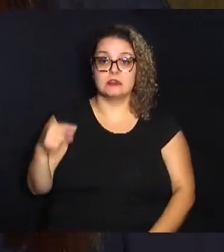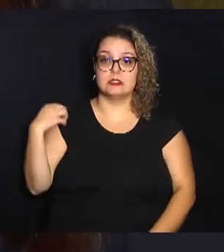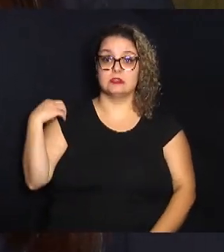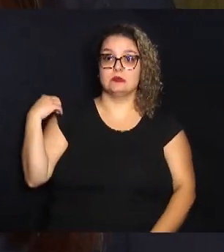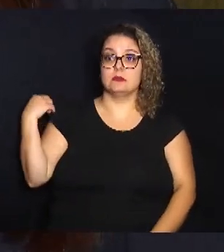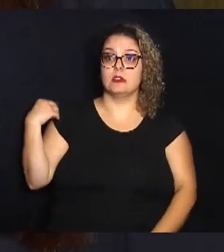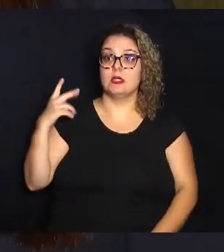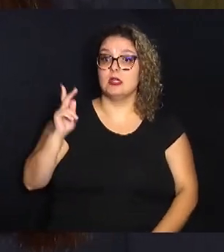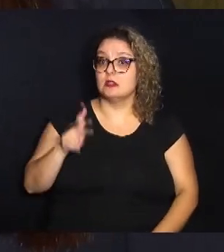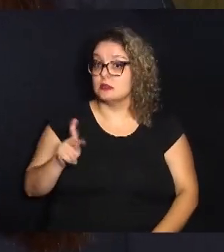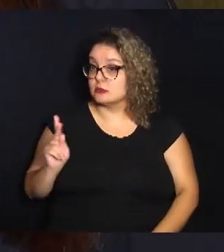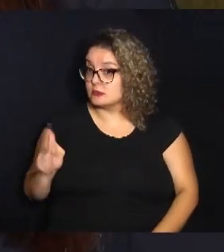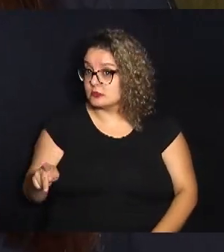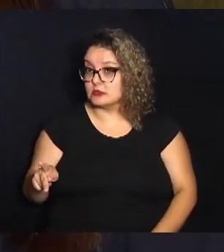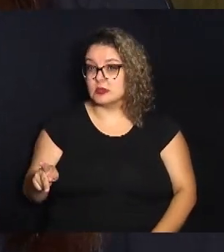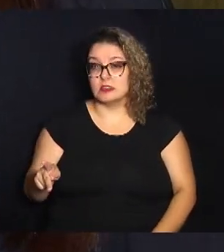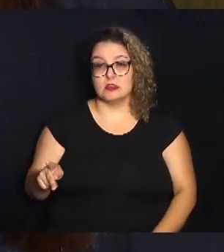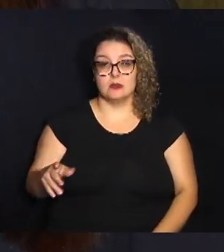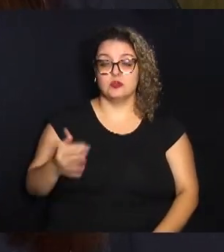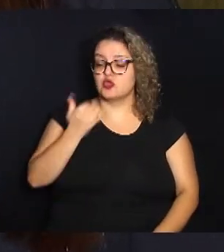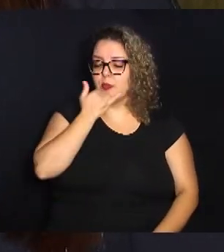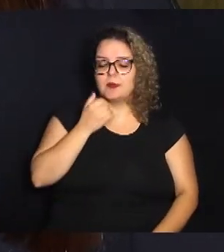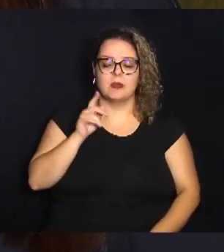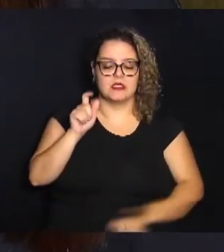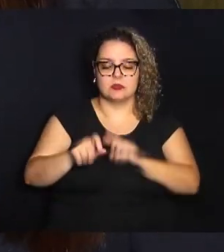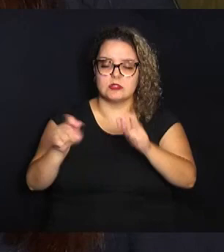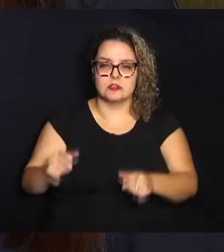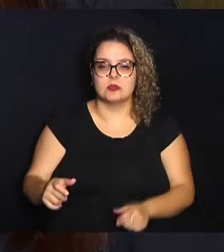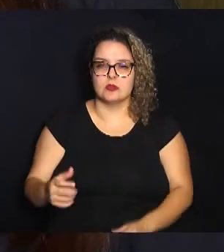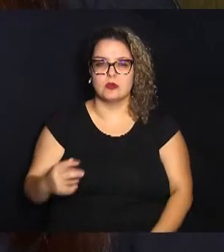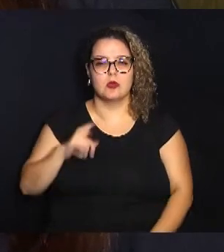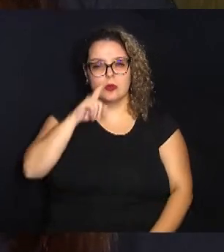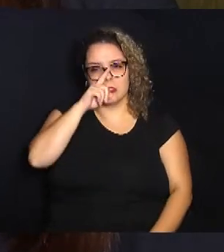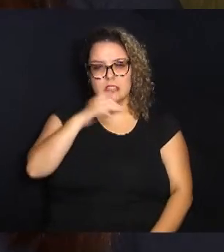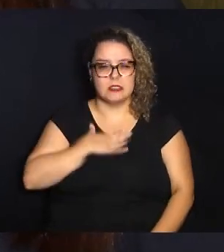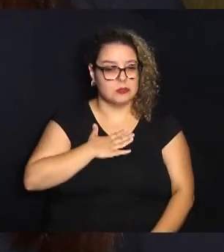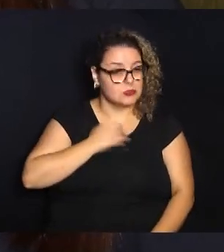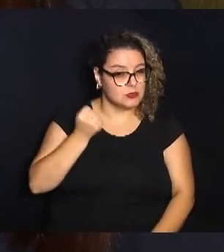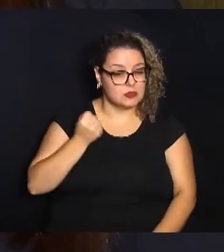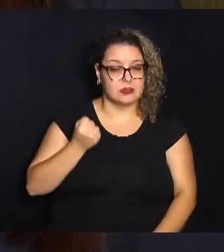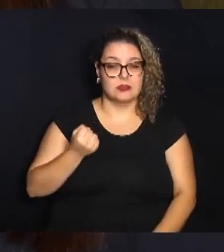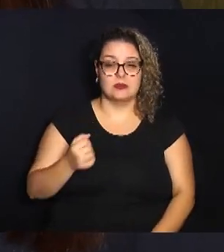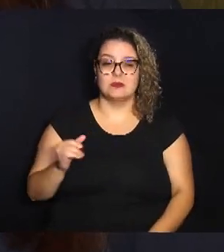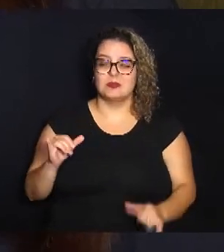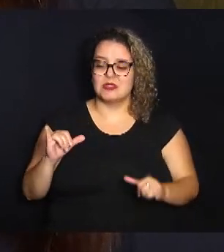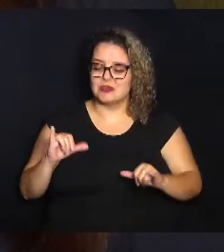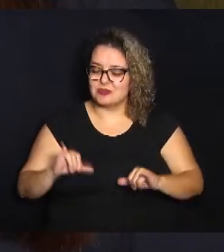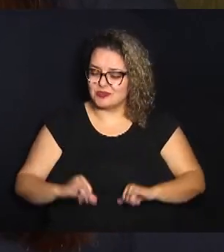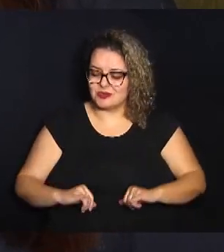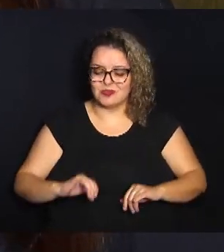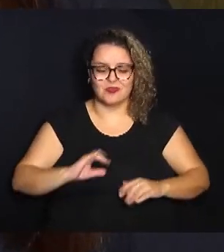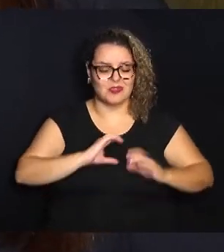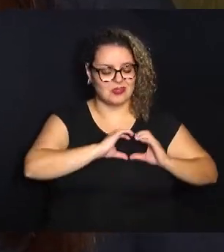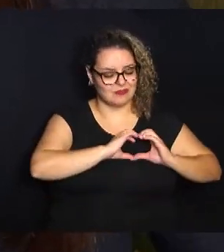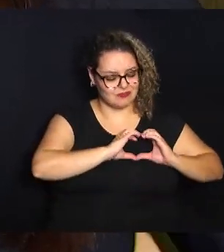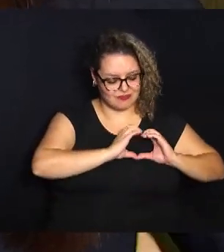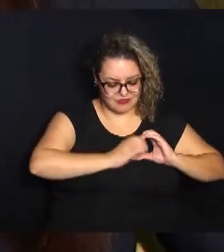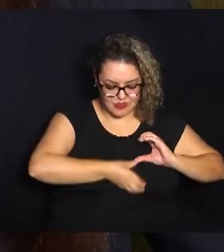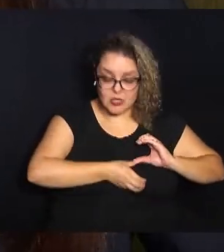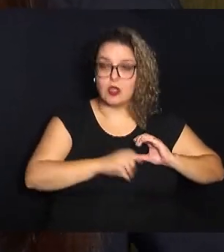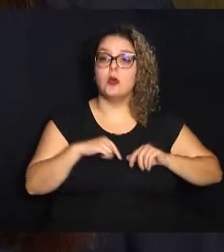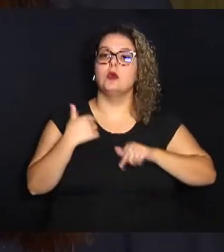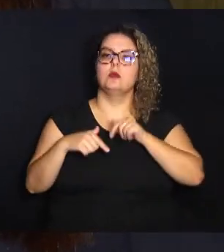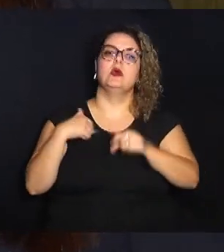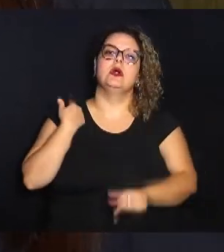escola as pessoas chegam em risco de suicídio elas já chegam muito machucadas elas já chegam muito feridas então o